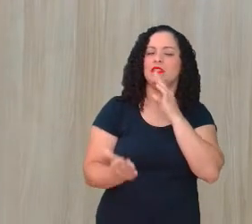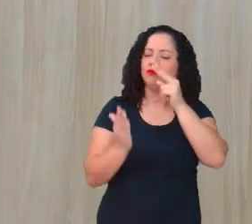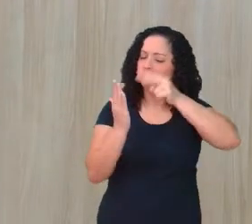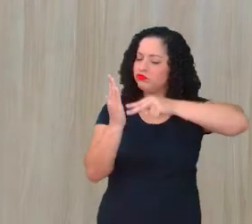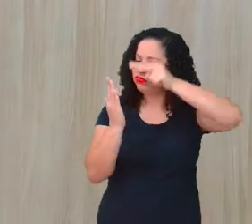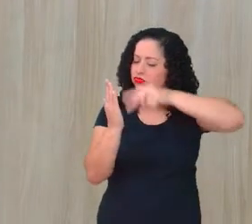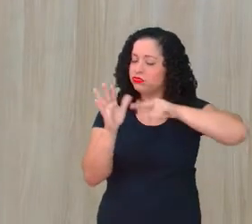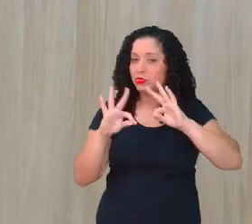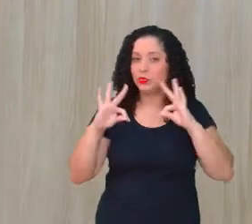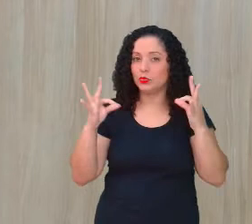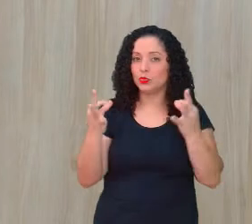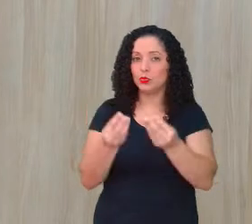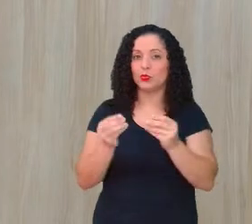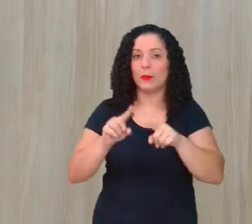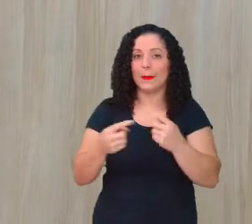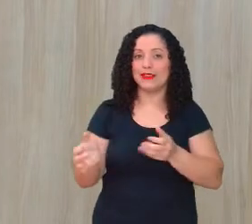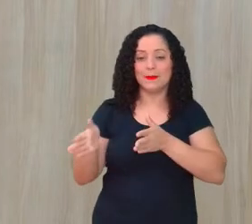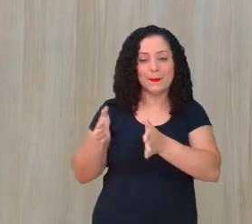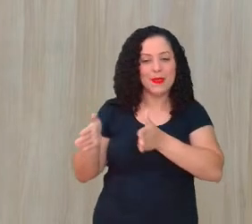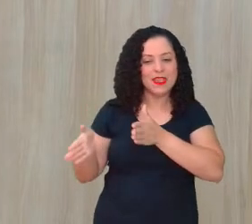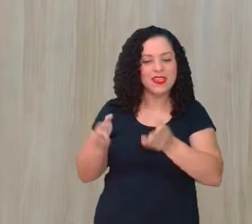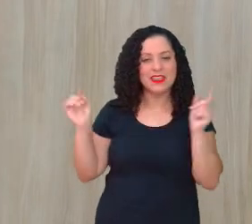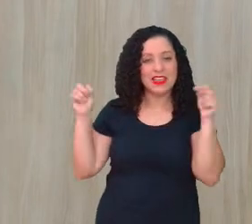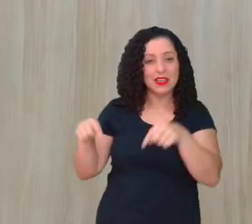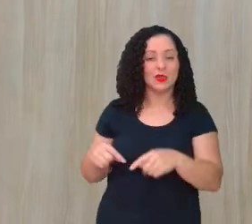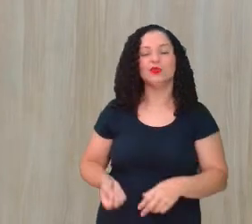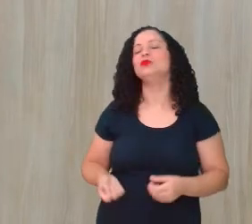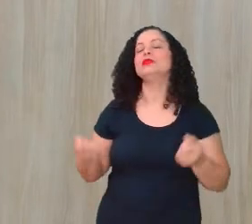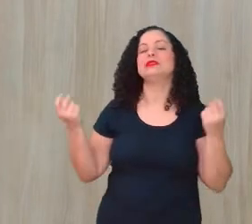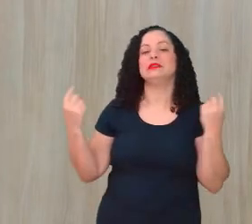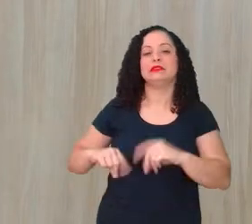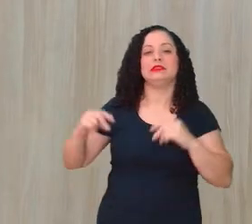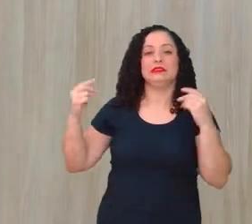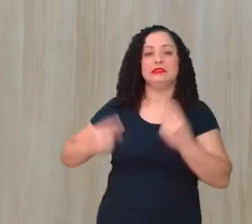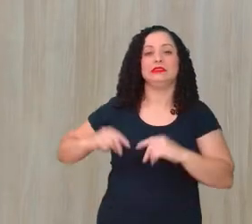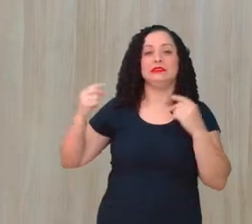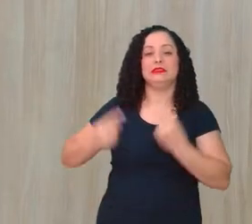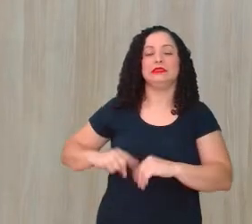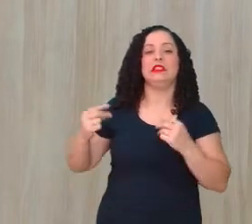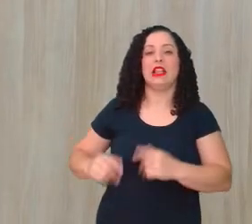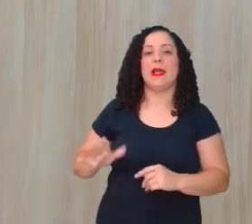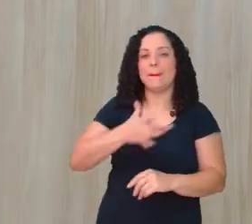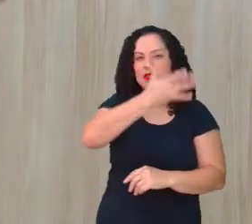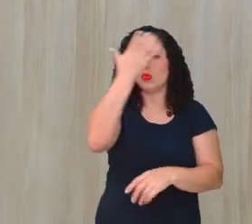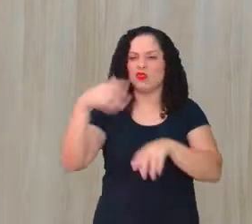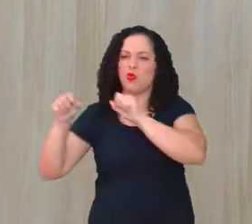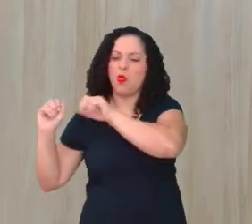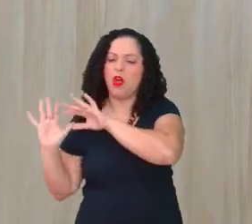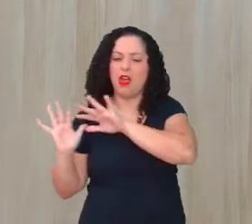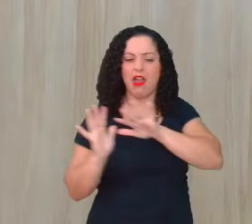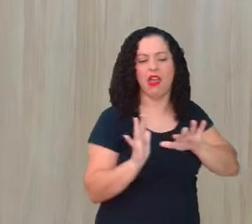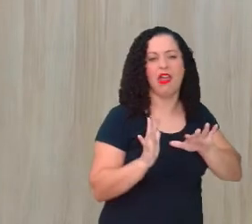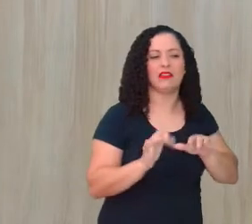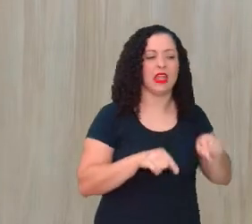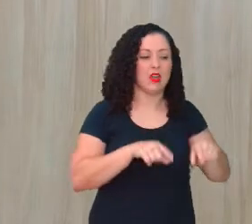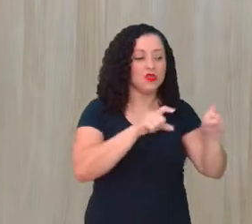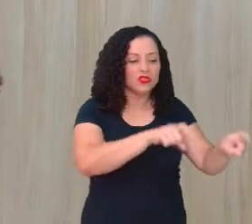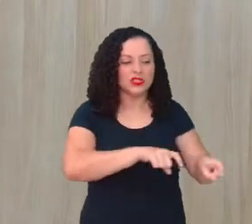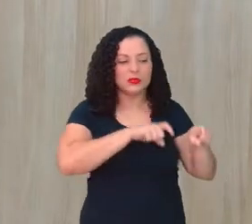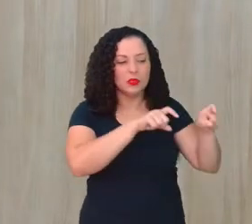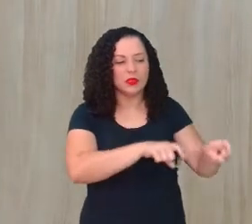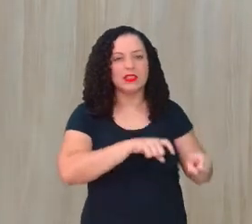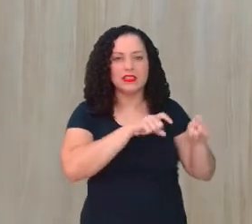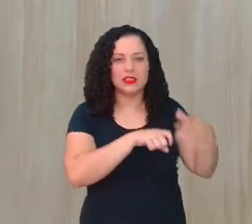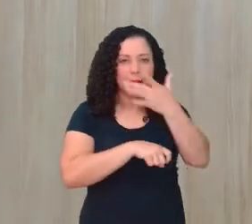incentivou aí que o pessoal saísse descendo o sarrafo, né, nos camponeses, né, para restabelecimento da ordem.